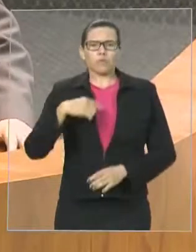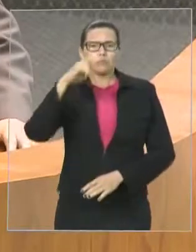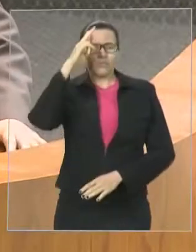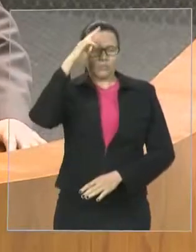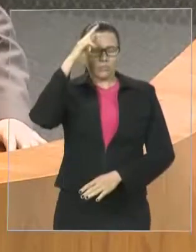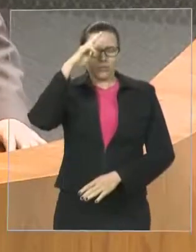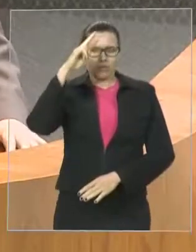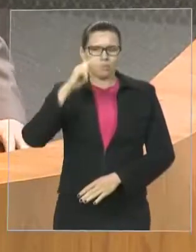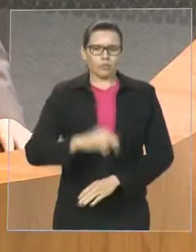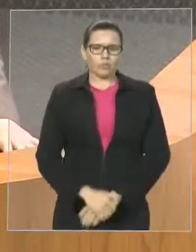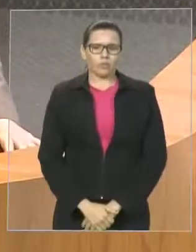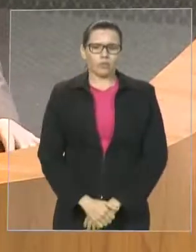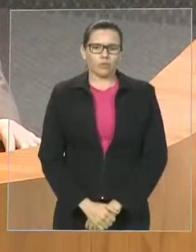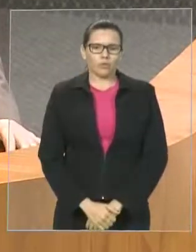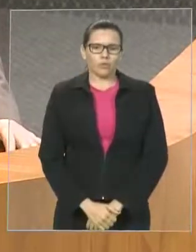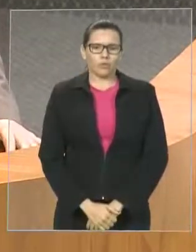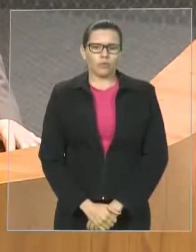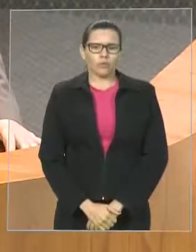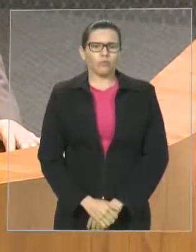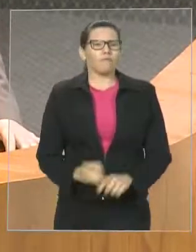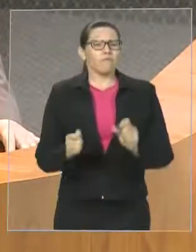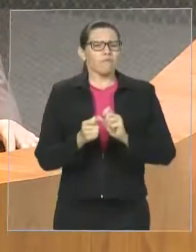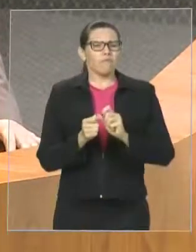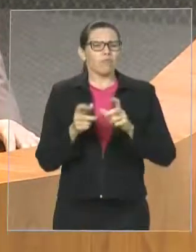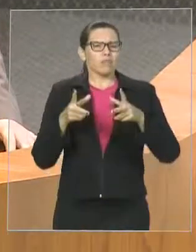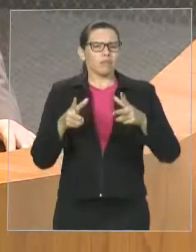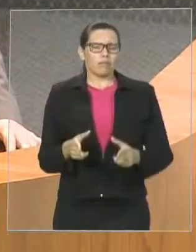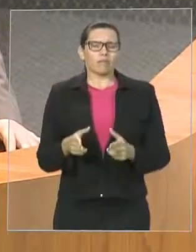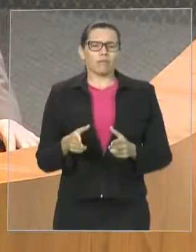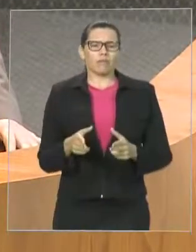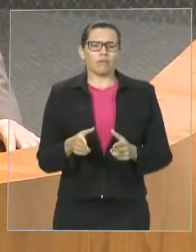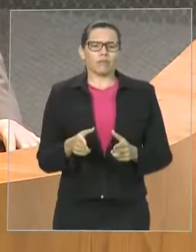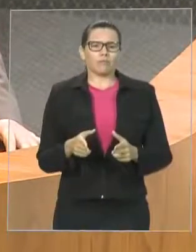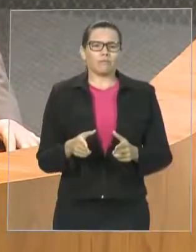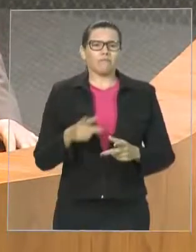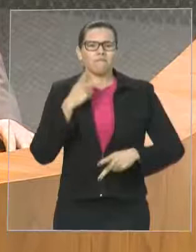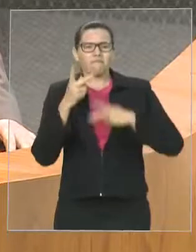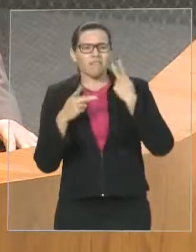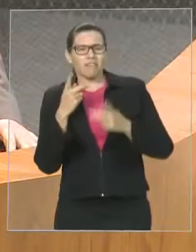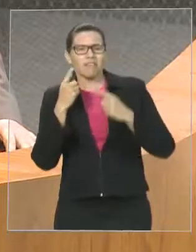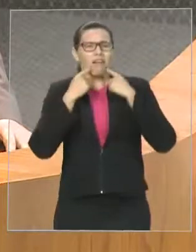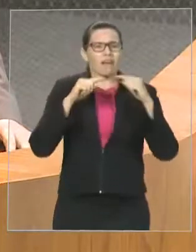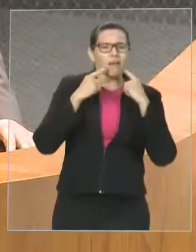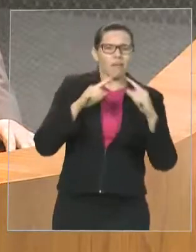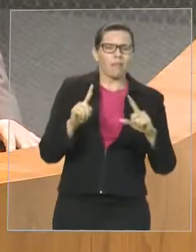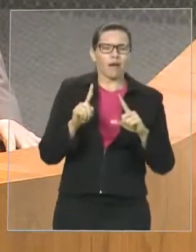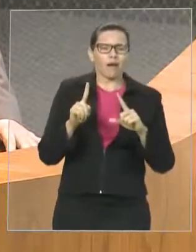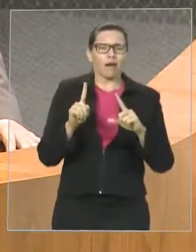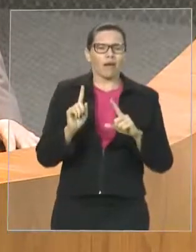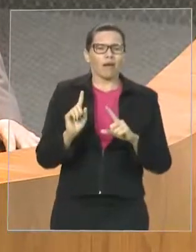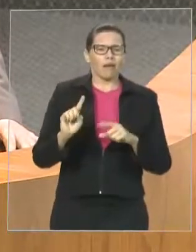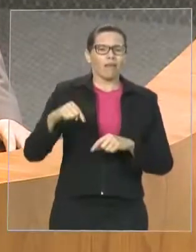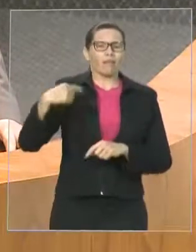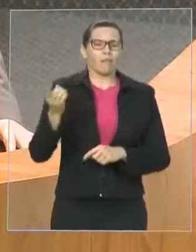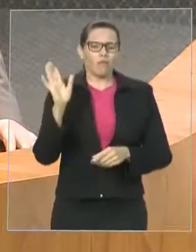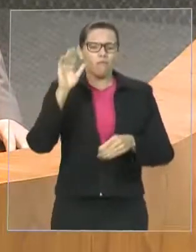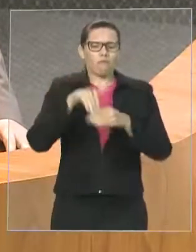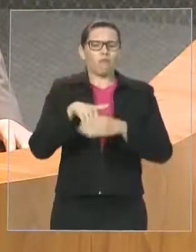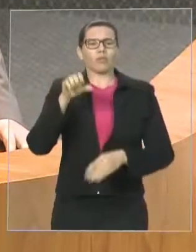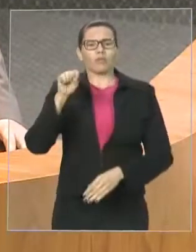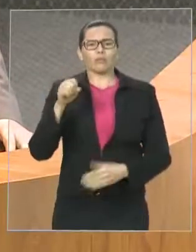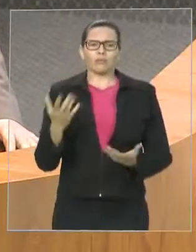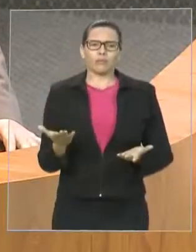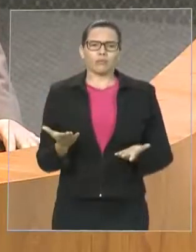momento, ter usado desse tipo de procedimento. As nossas posições eram claras. Quando a gente vinha a essa